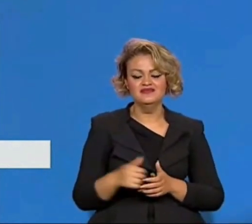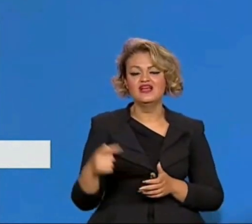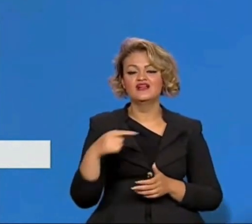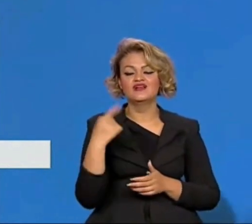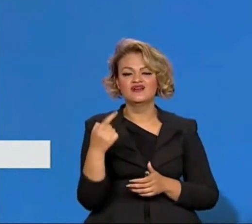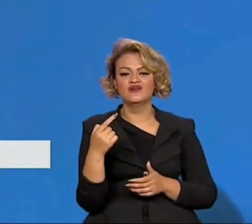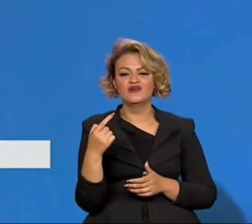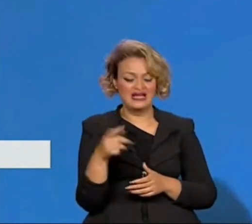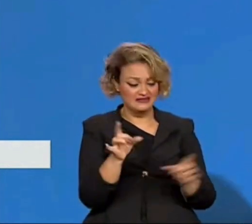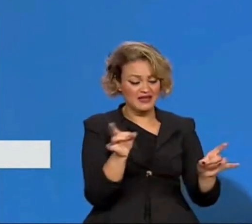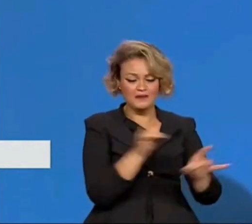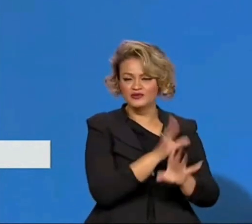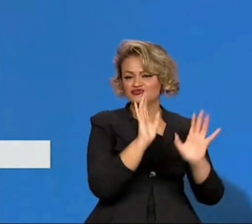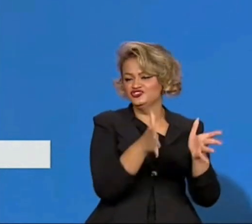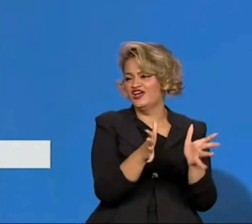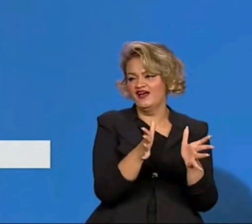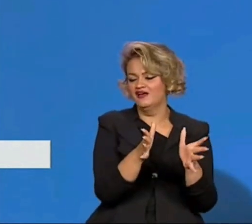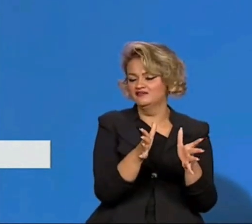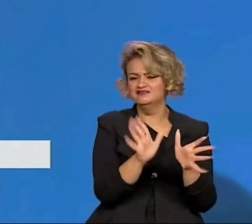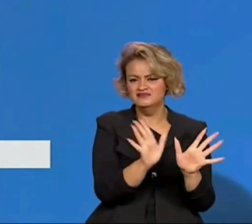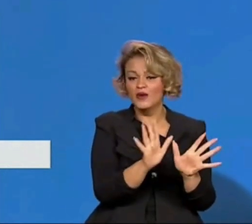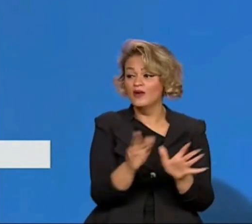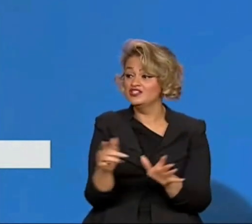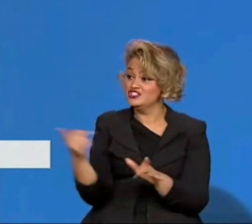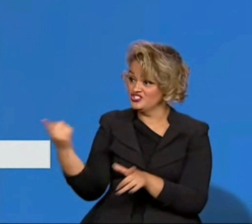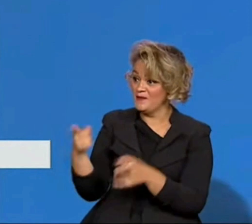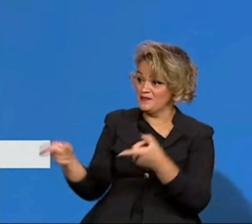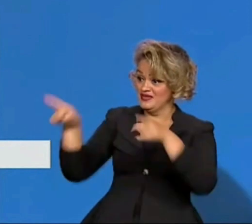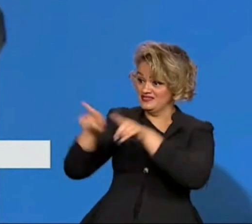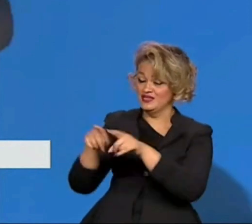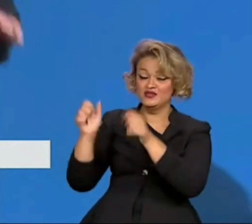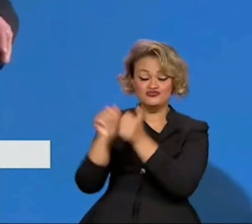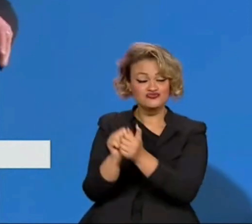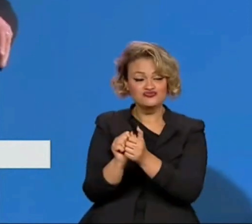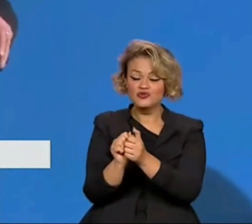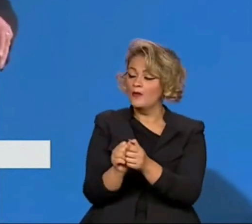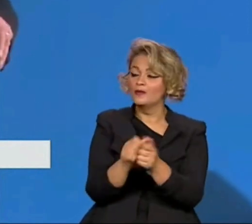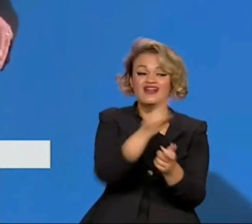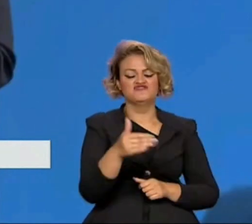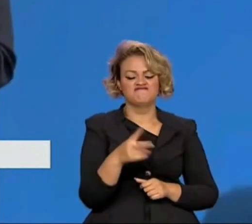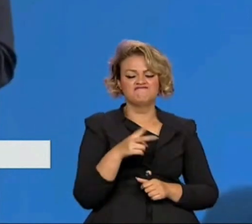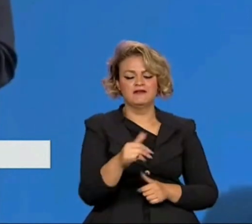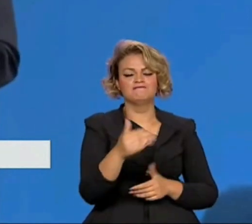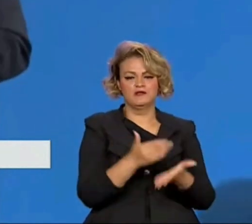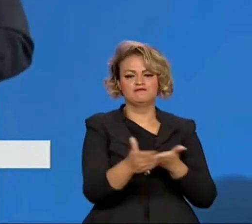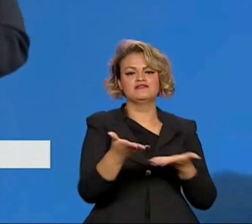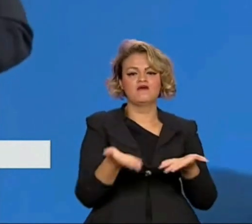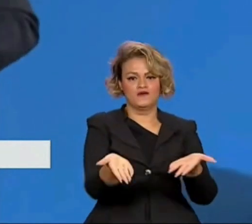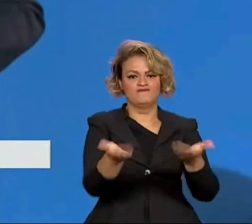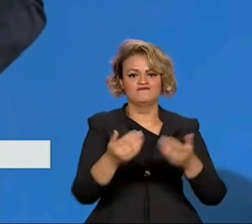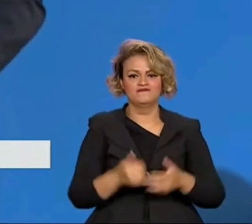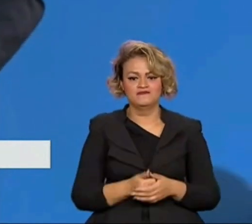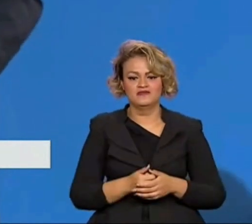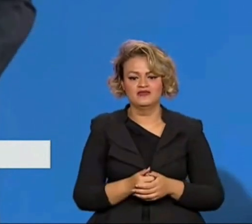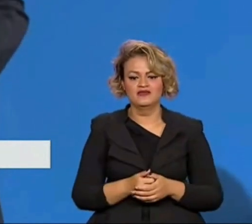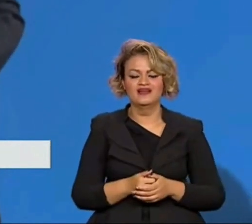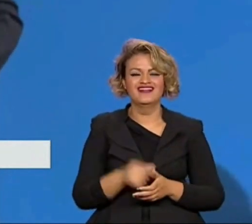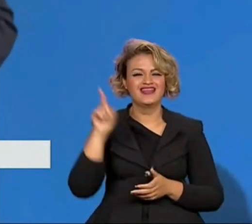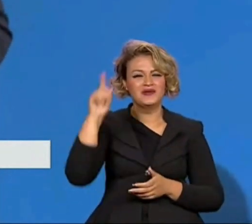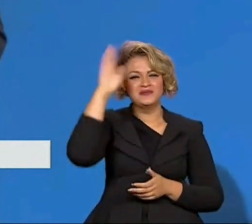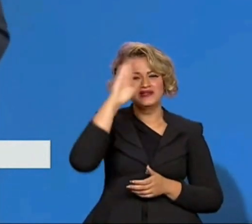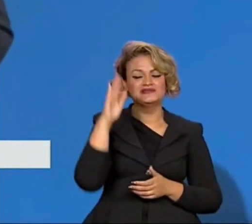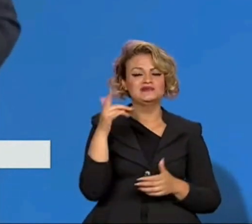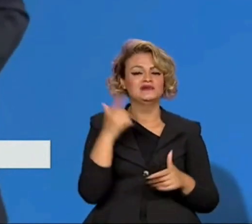vender aquilo que já está pronto. Nós queremos construir aquilo que falta fazer. Nós temos um problema no